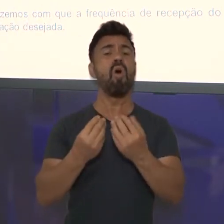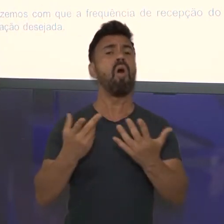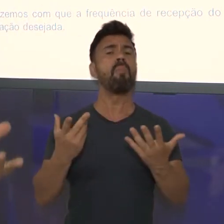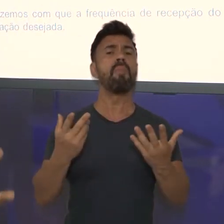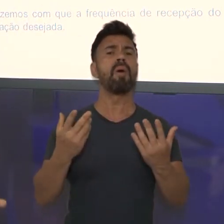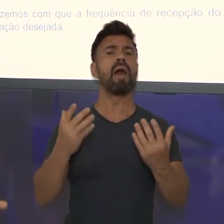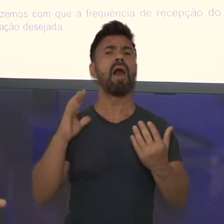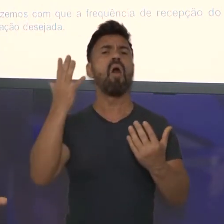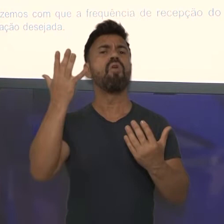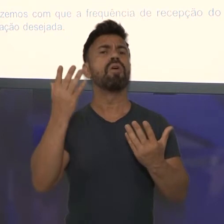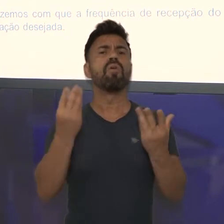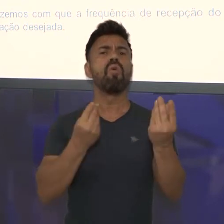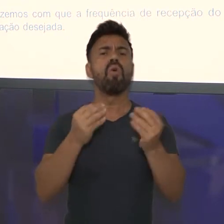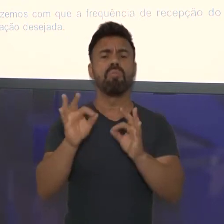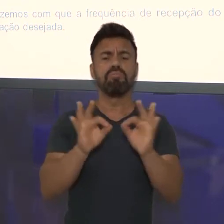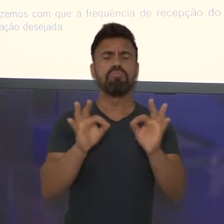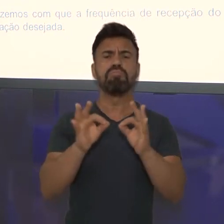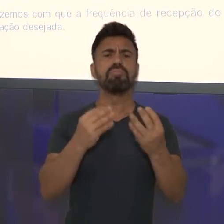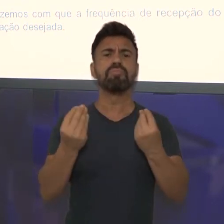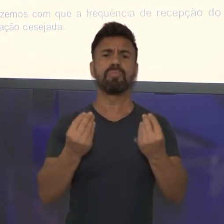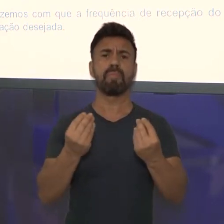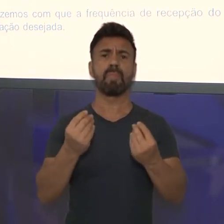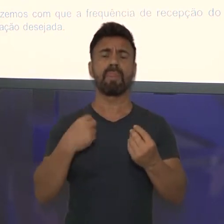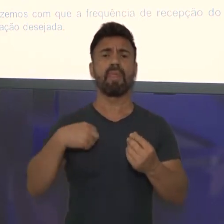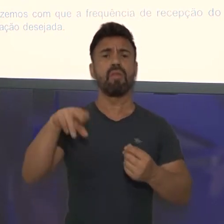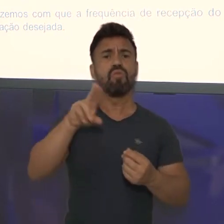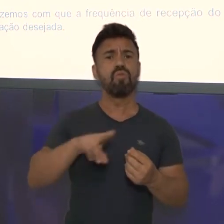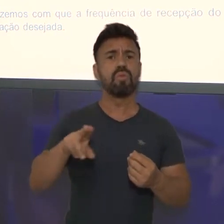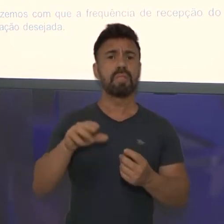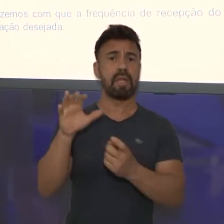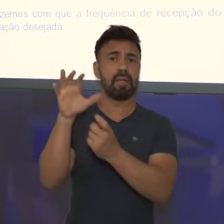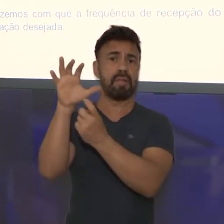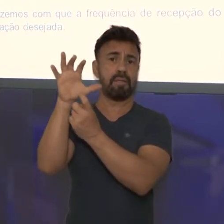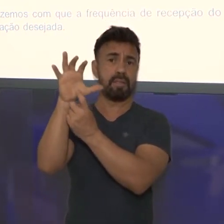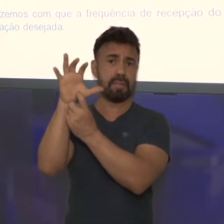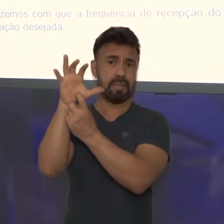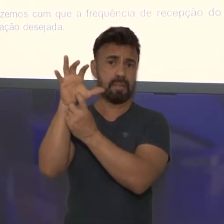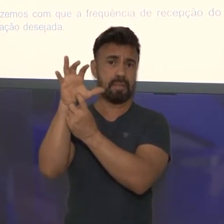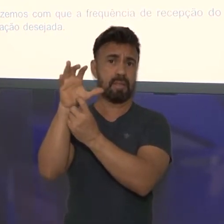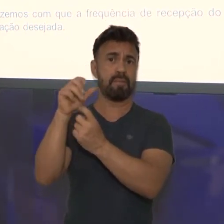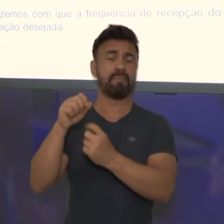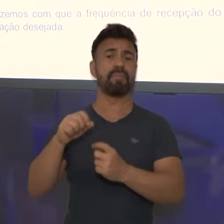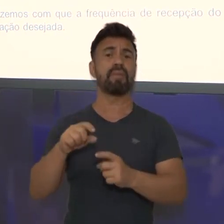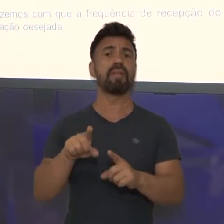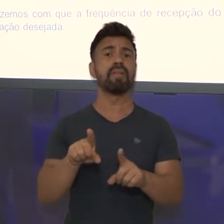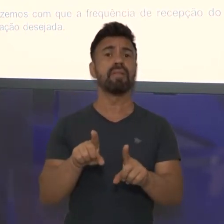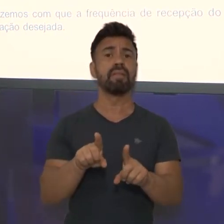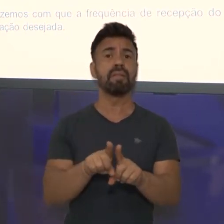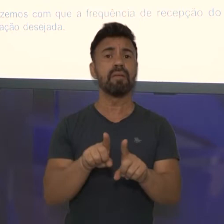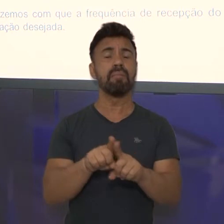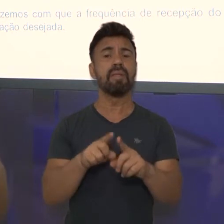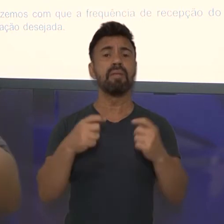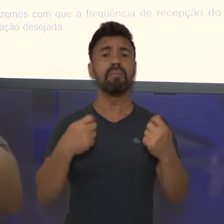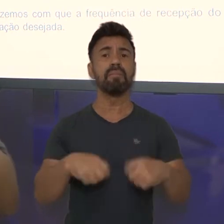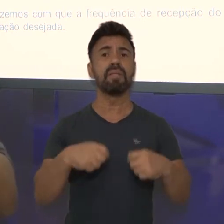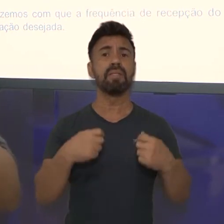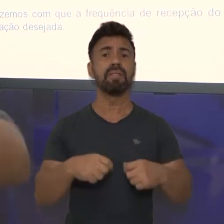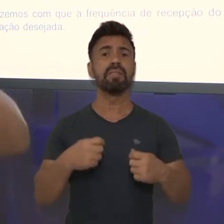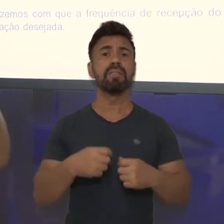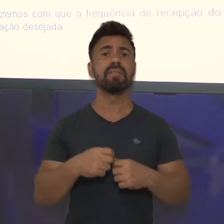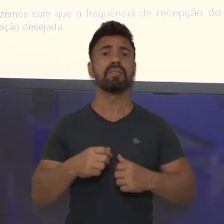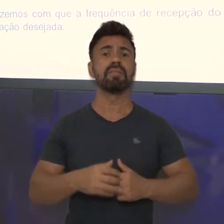acontecer essa dinâmica, precisa aí do uso das antenas, e precisa também